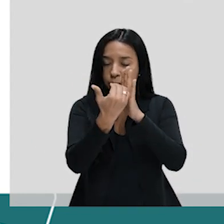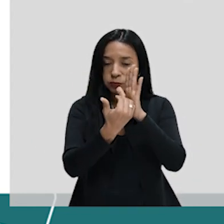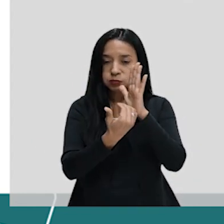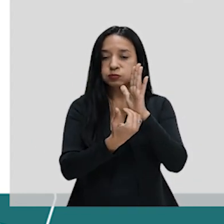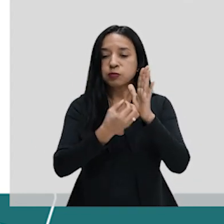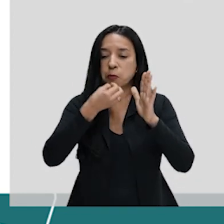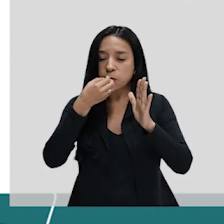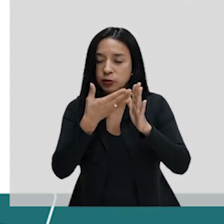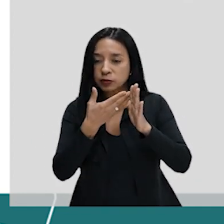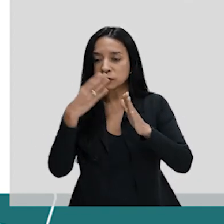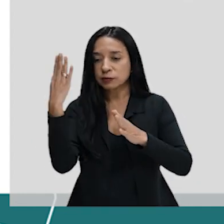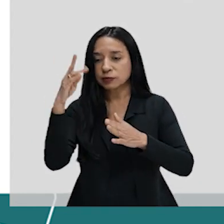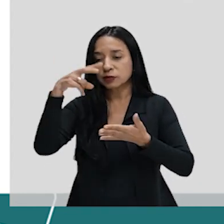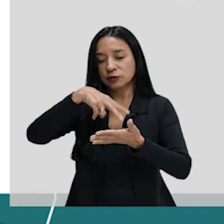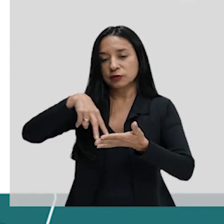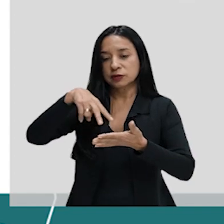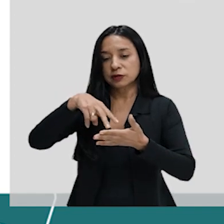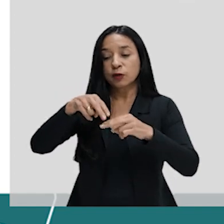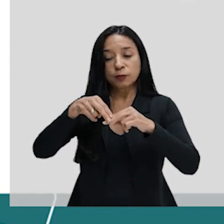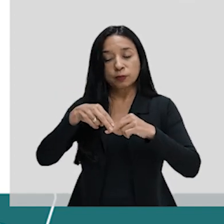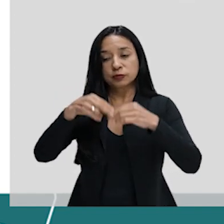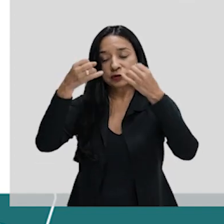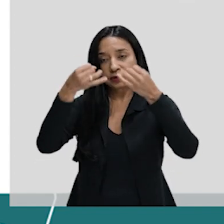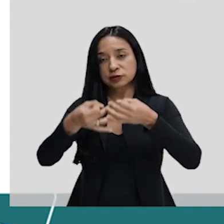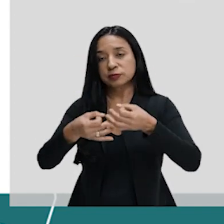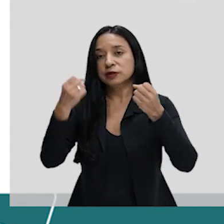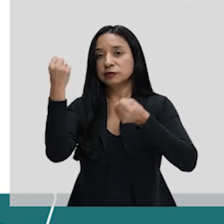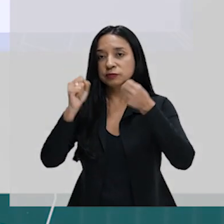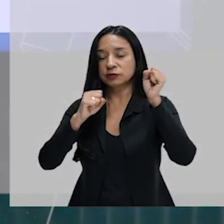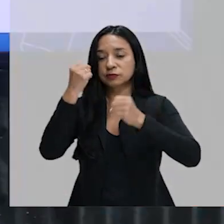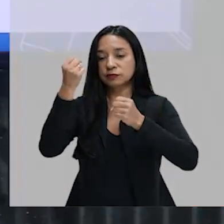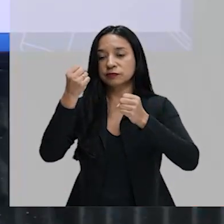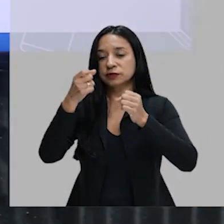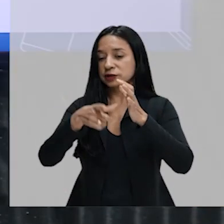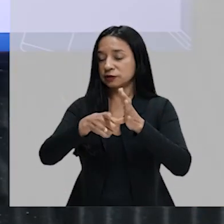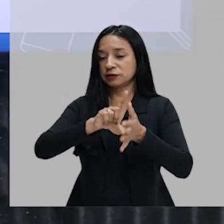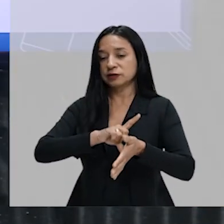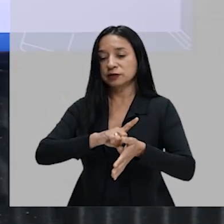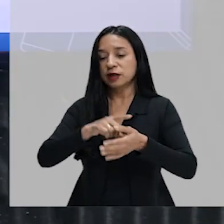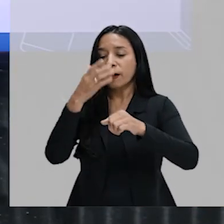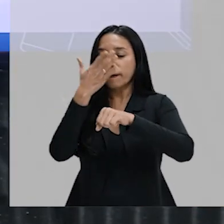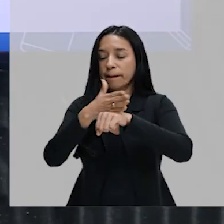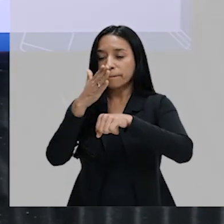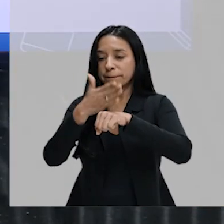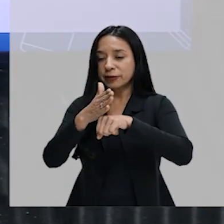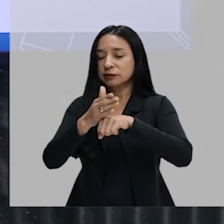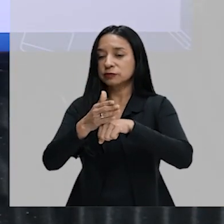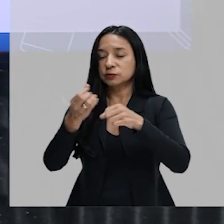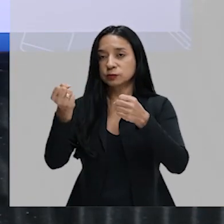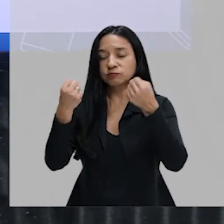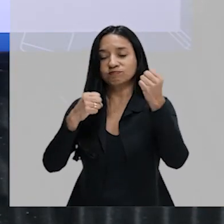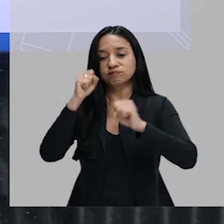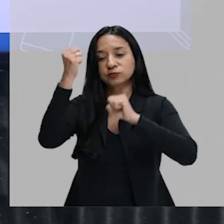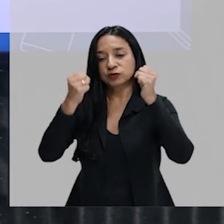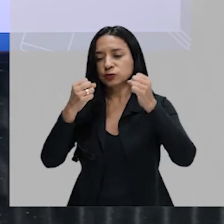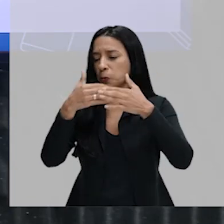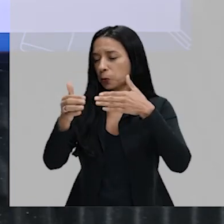de integração. Então, uma das principais palavras relacionadas à biodança é a